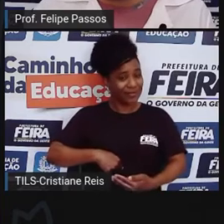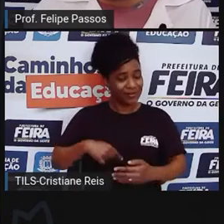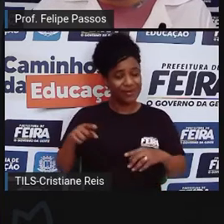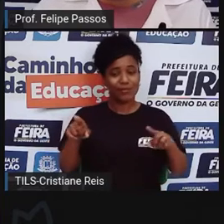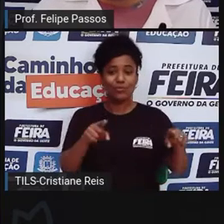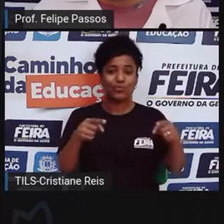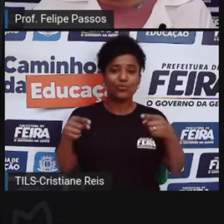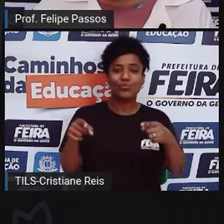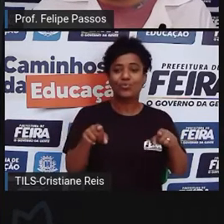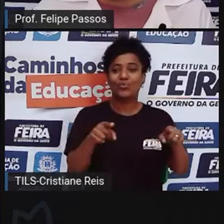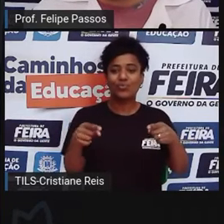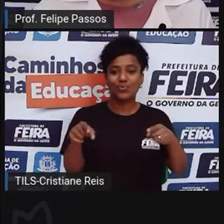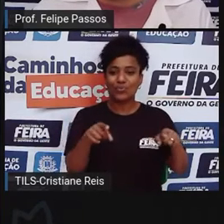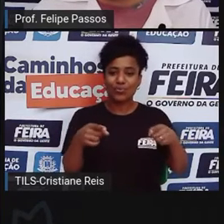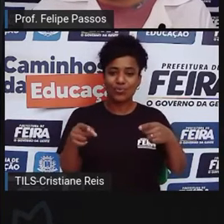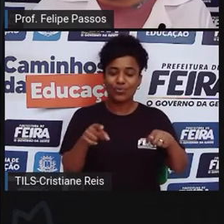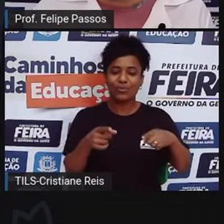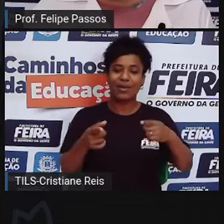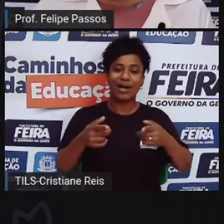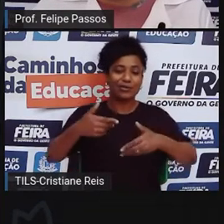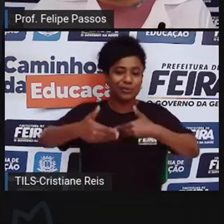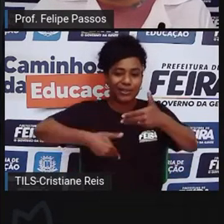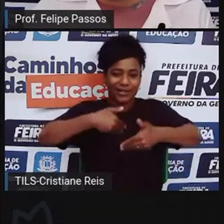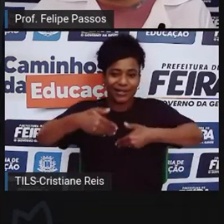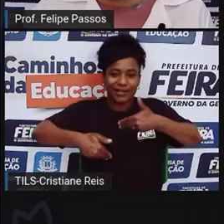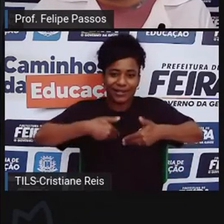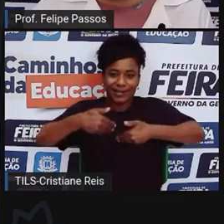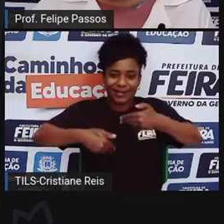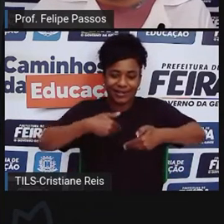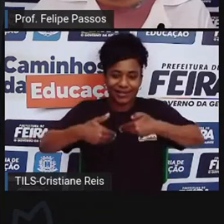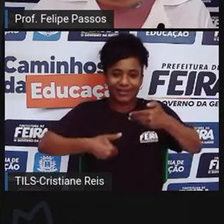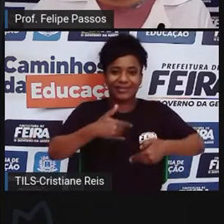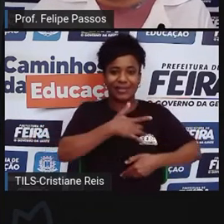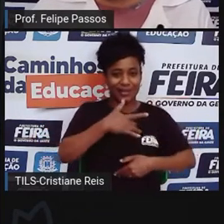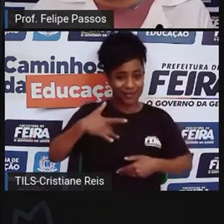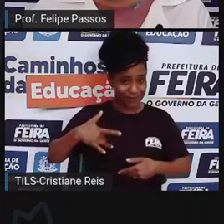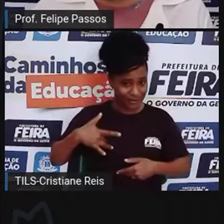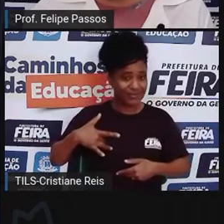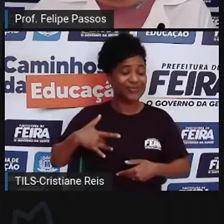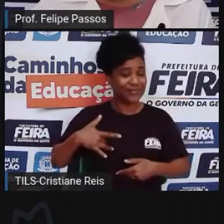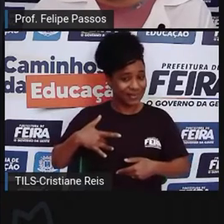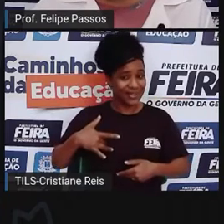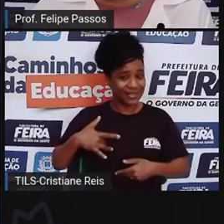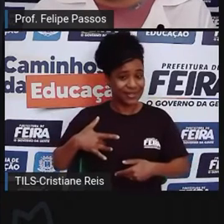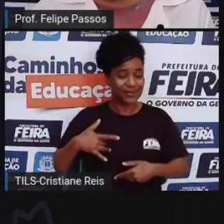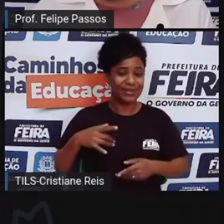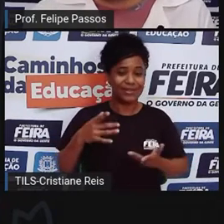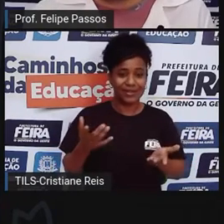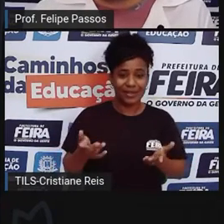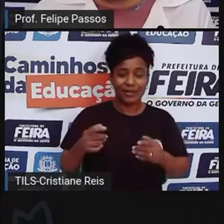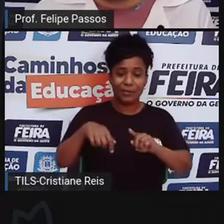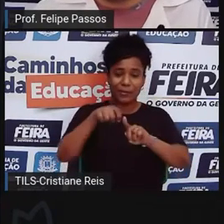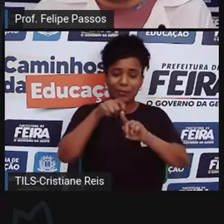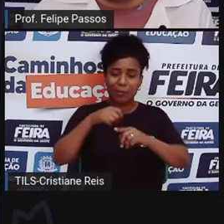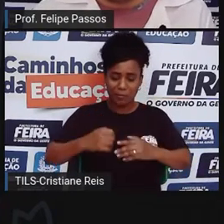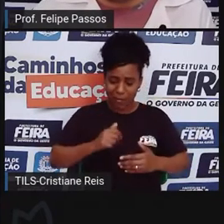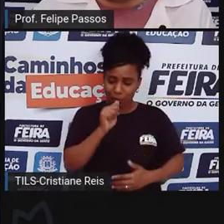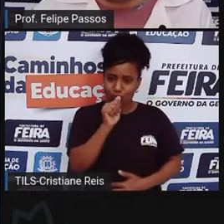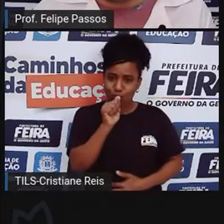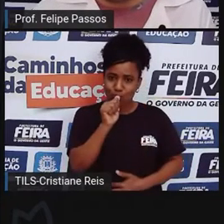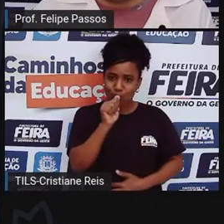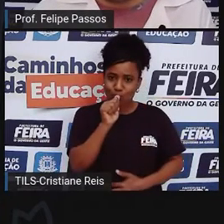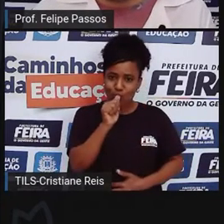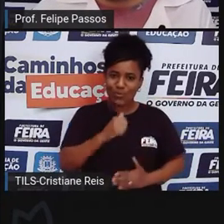a gente começa a ver que o som influencia desde o 5º mês de gestação, que, na realidade, a partir do 5º mês de gestação, o ouvido está